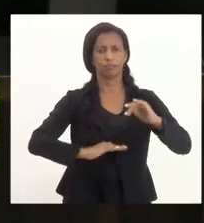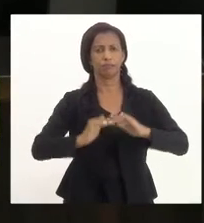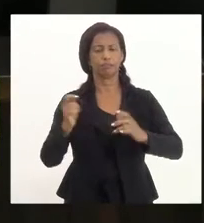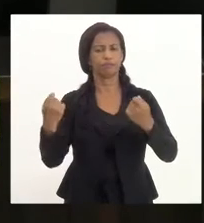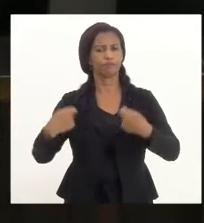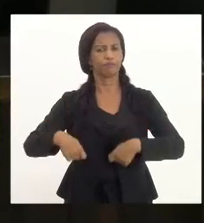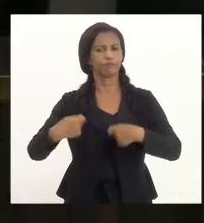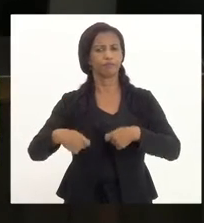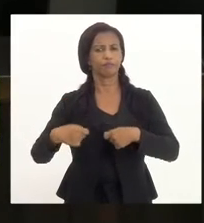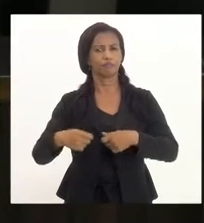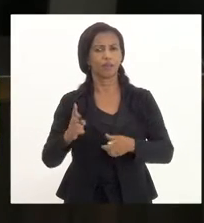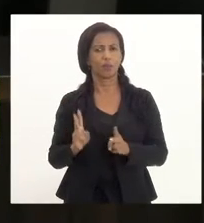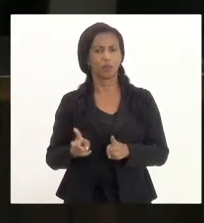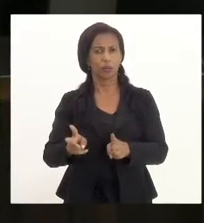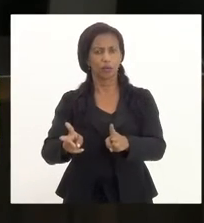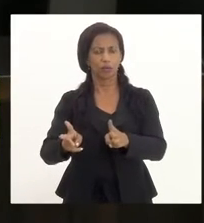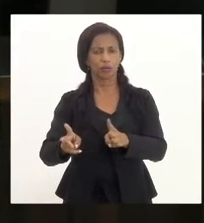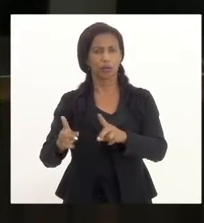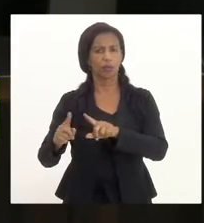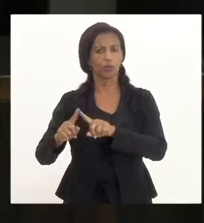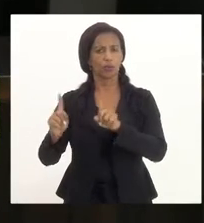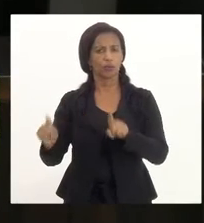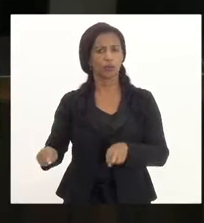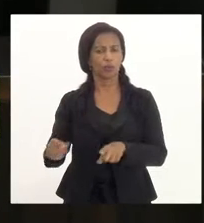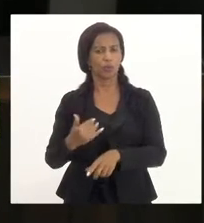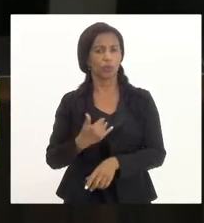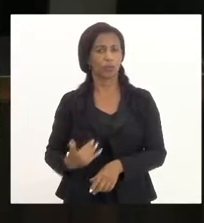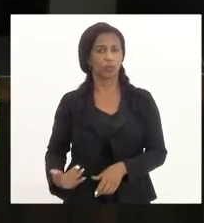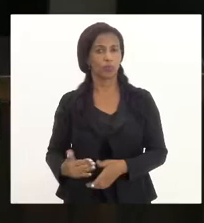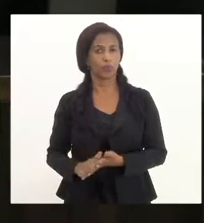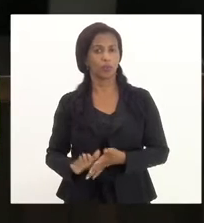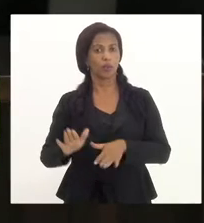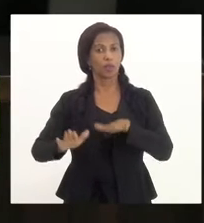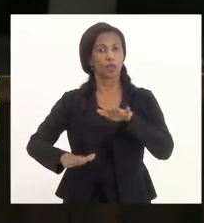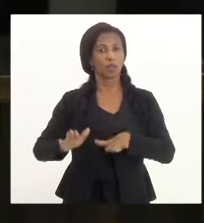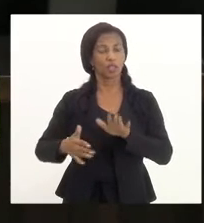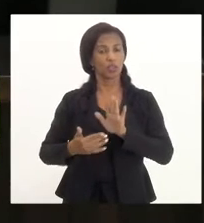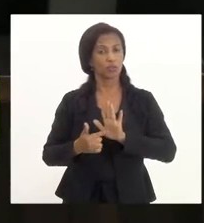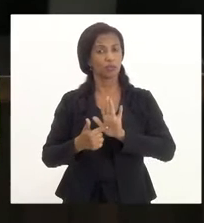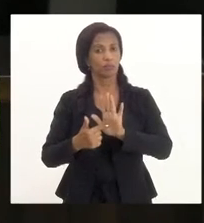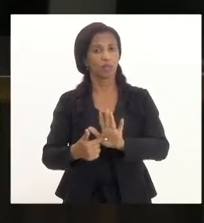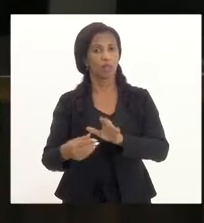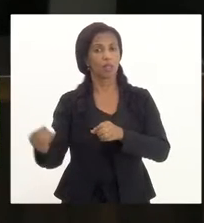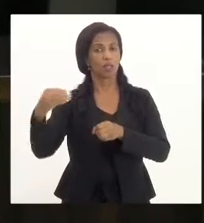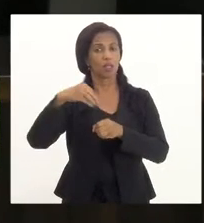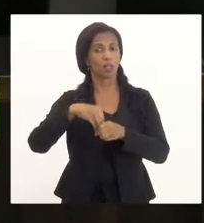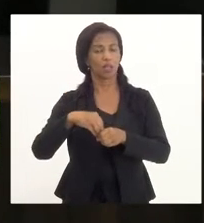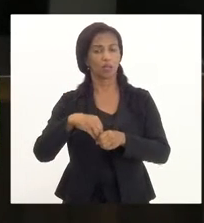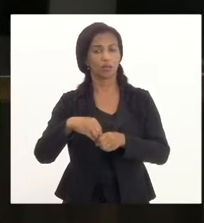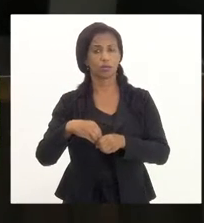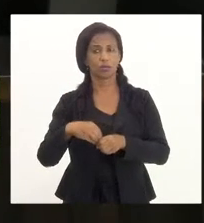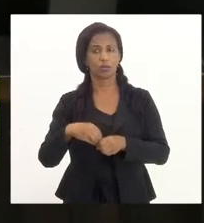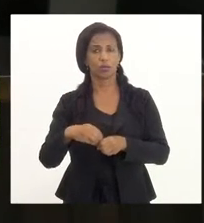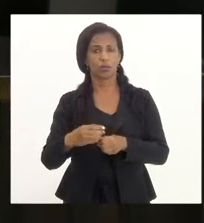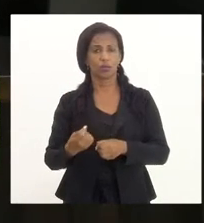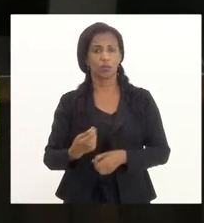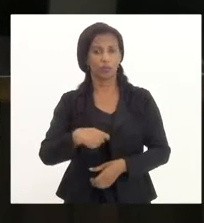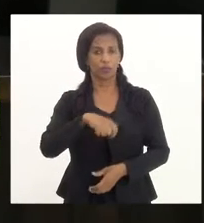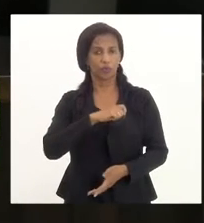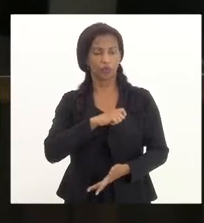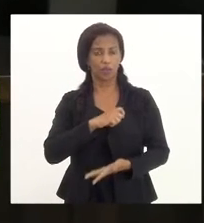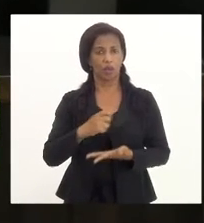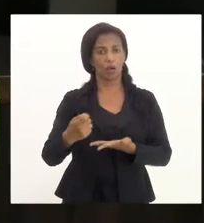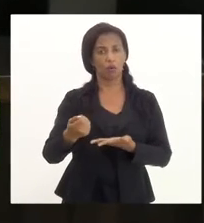essenciais a continuidade dos serviços públicos desde que expressamente previsto no plano de recuperação